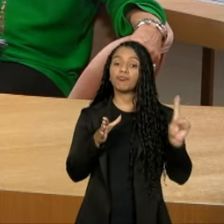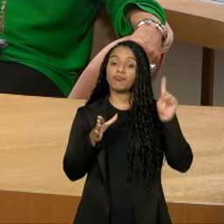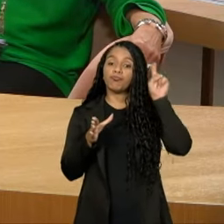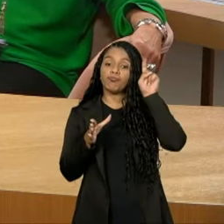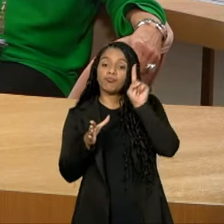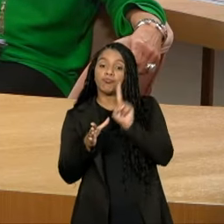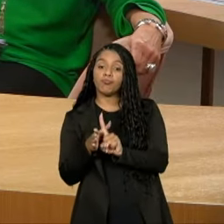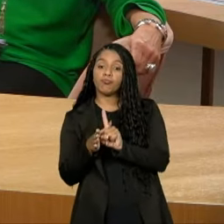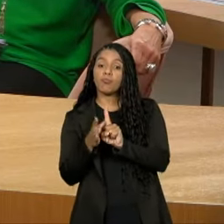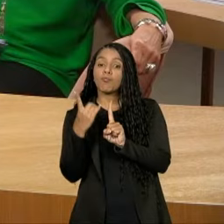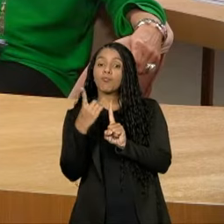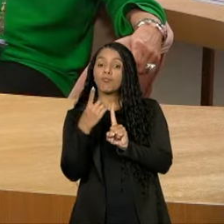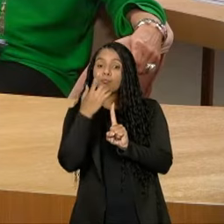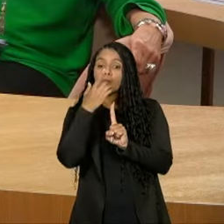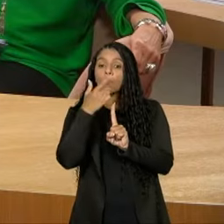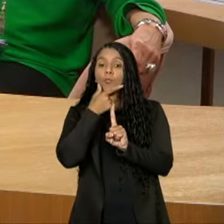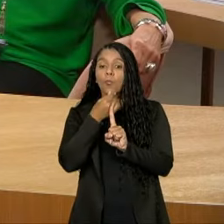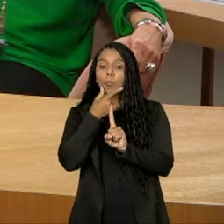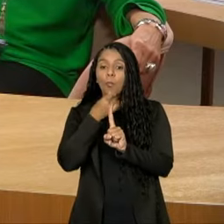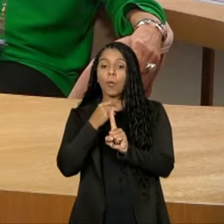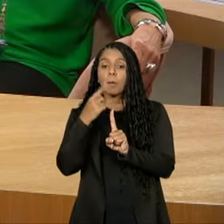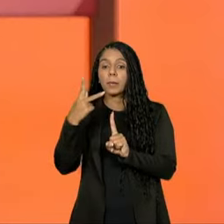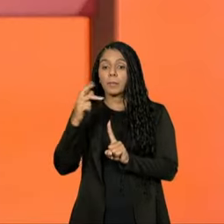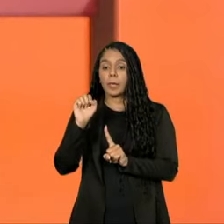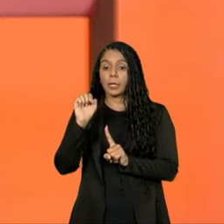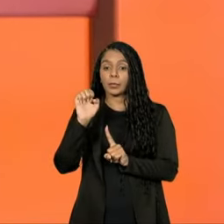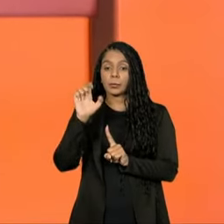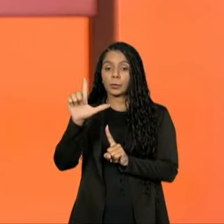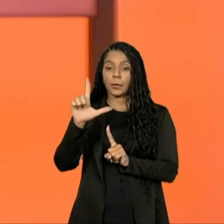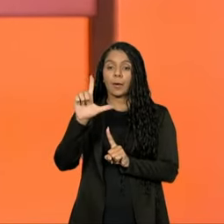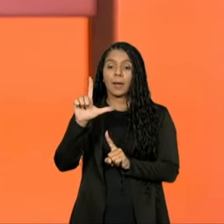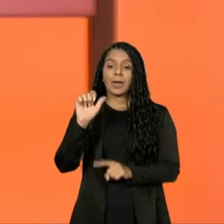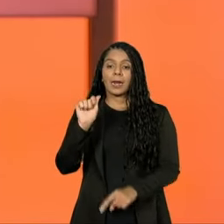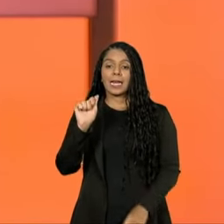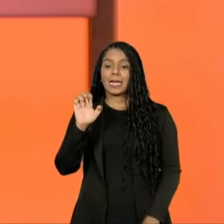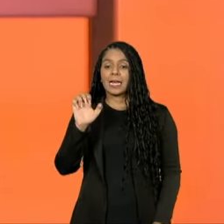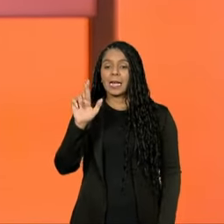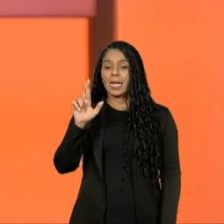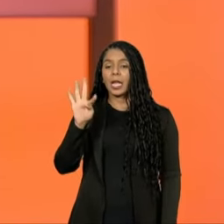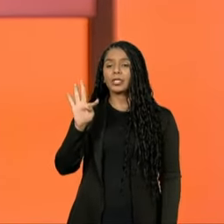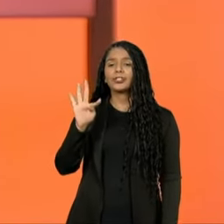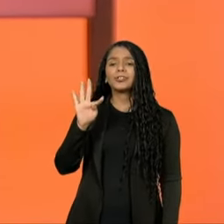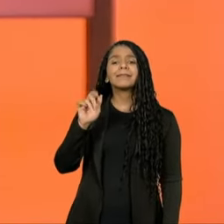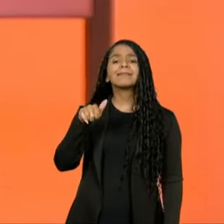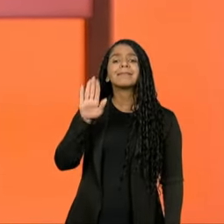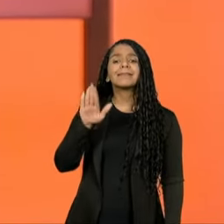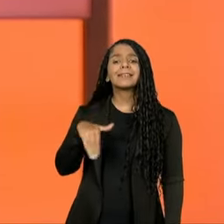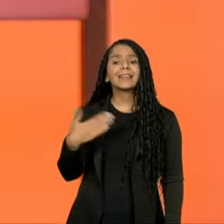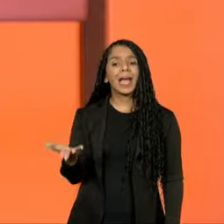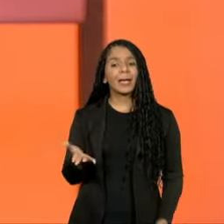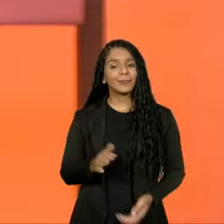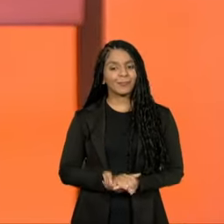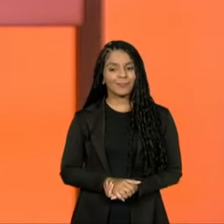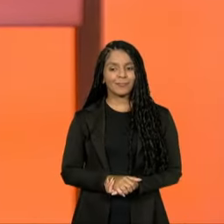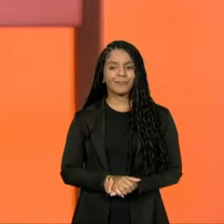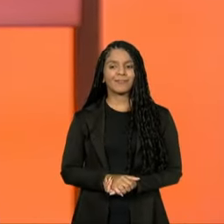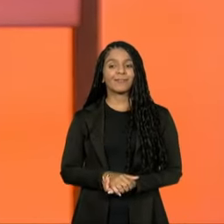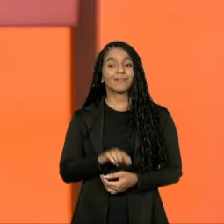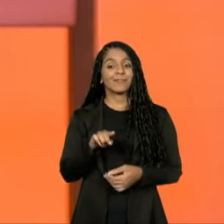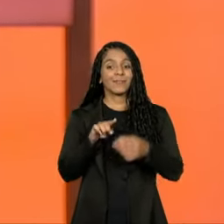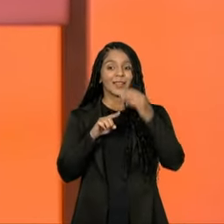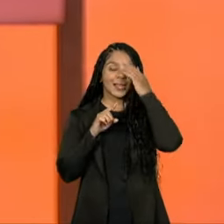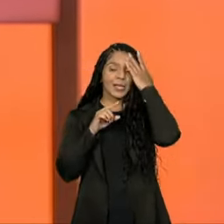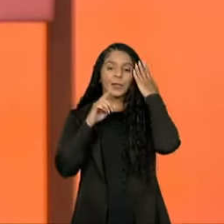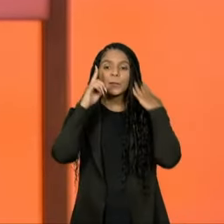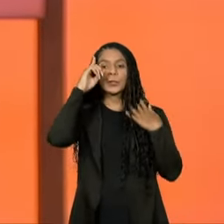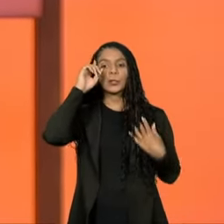Um elemento no PSOL. Laerte. O Laerte. Quem é Laerte? Essa história é uma bizarrice